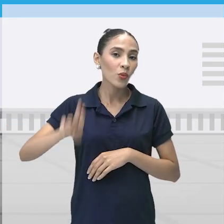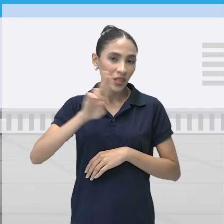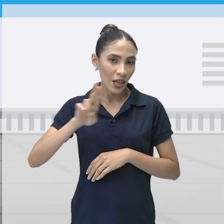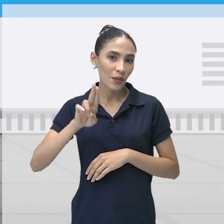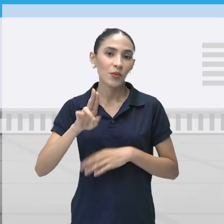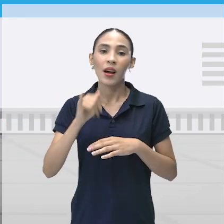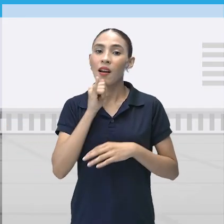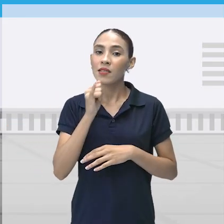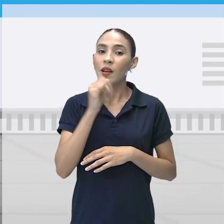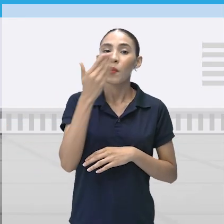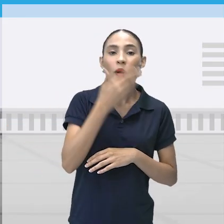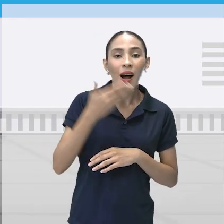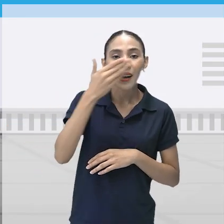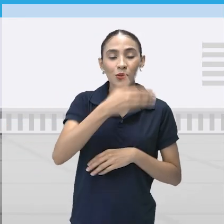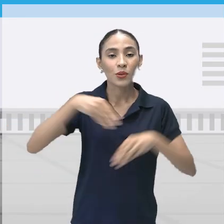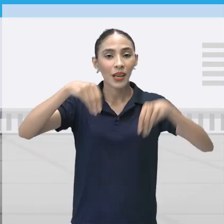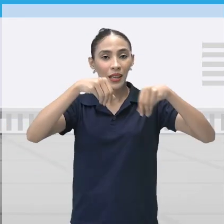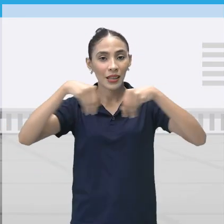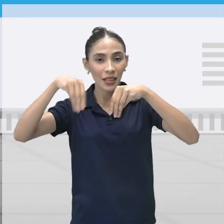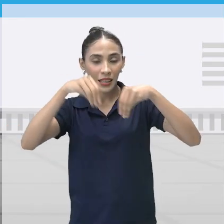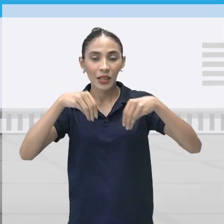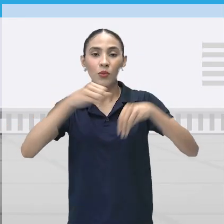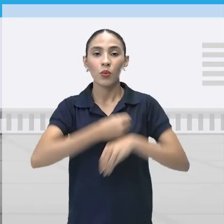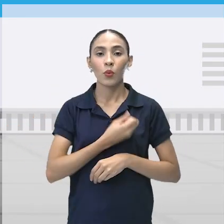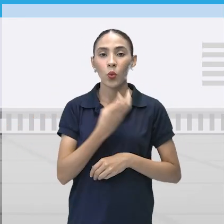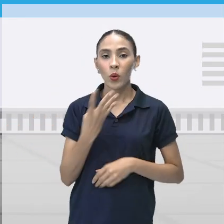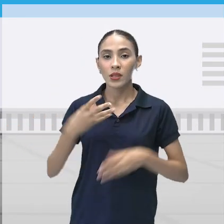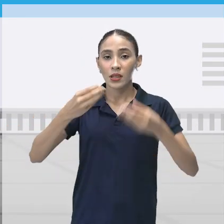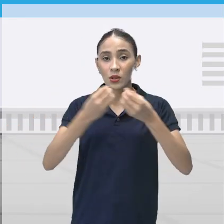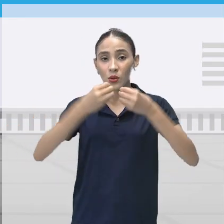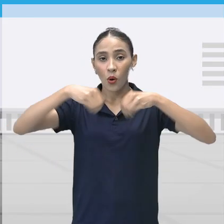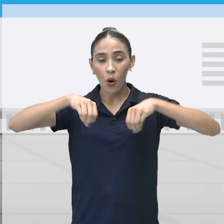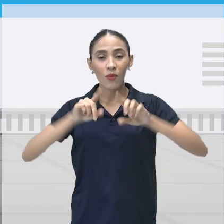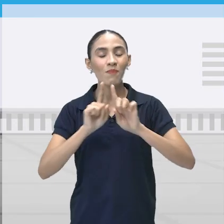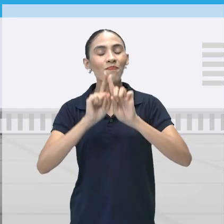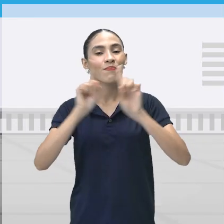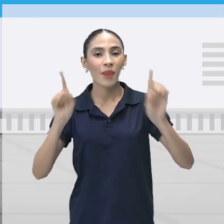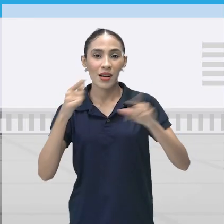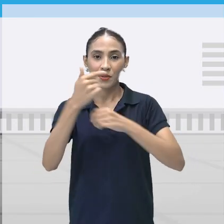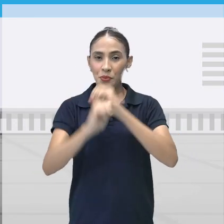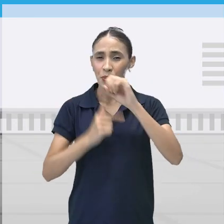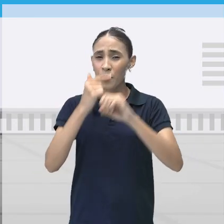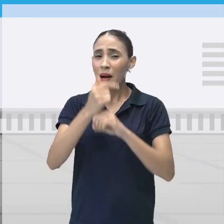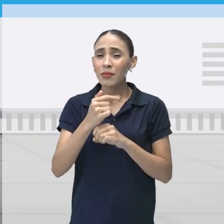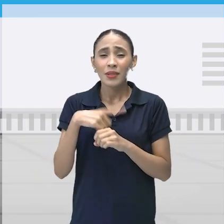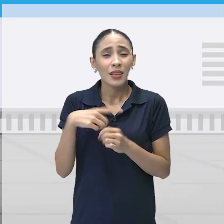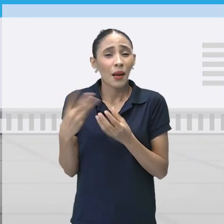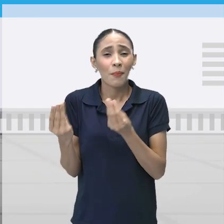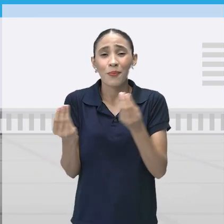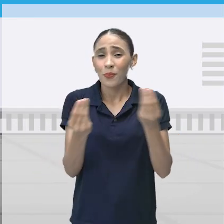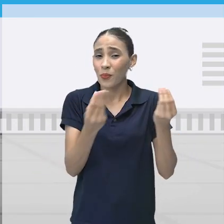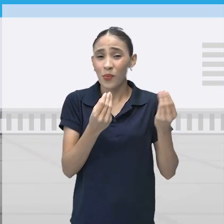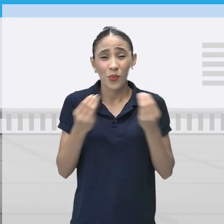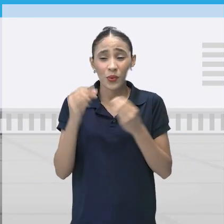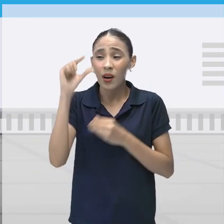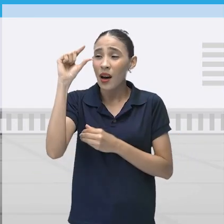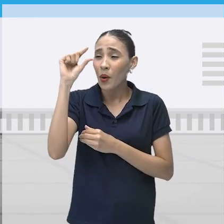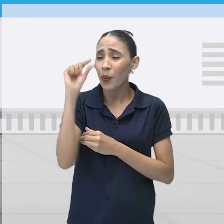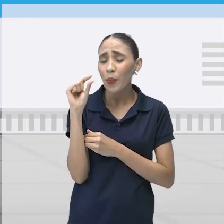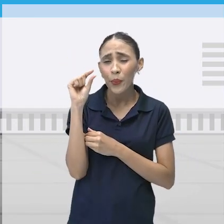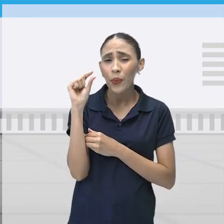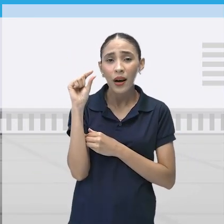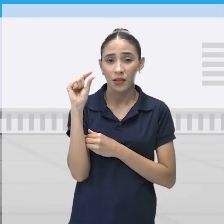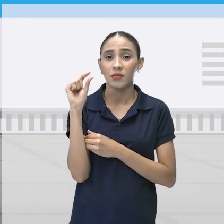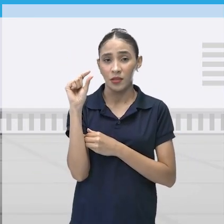vimos para o açúcar, o trigo, a quantidade de ovos. Só que os átomos, eles são muito, muito, muito pequenos, ou